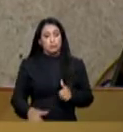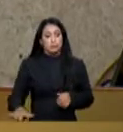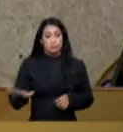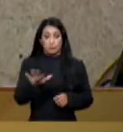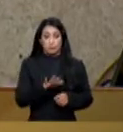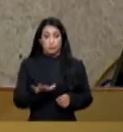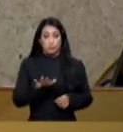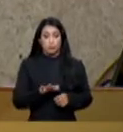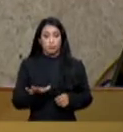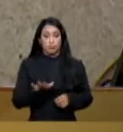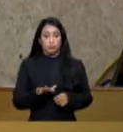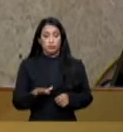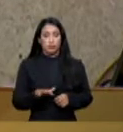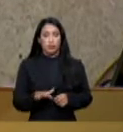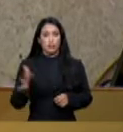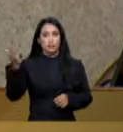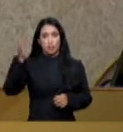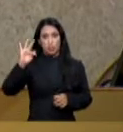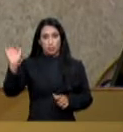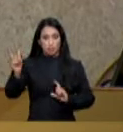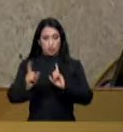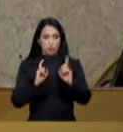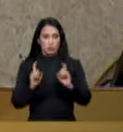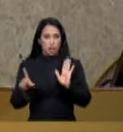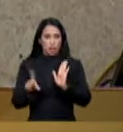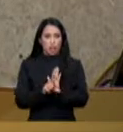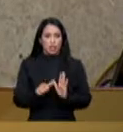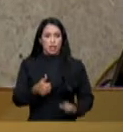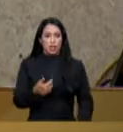dimensões federativa e administrativa da Lei